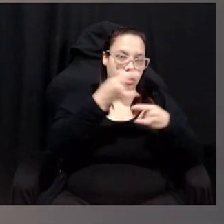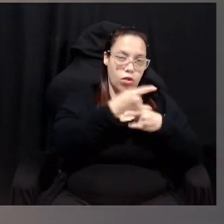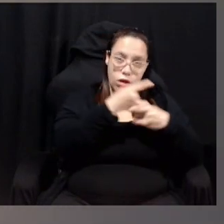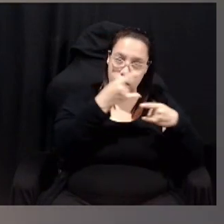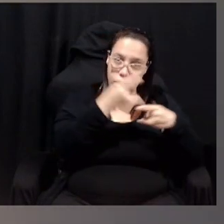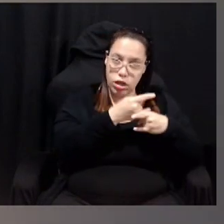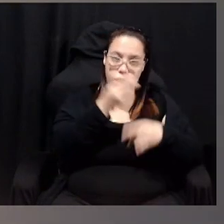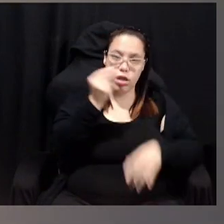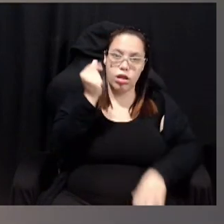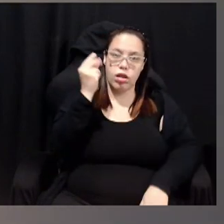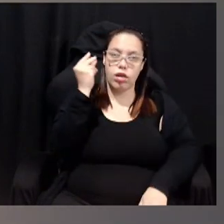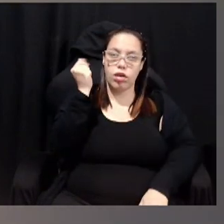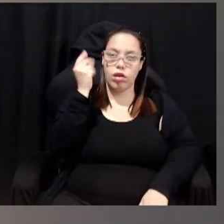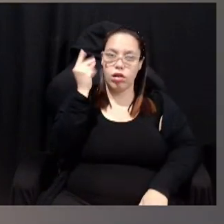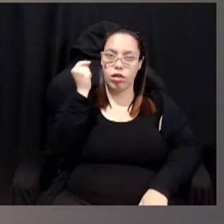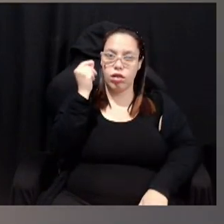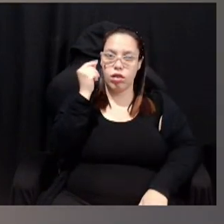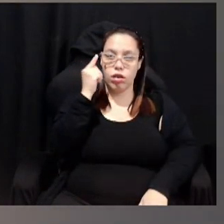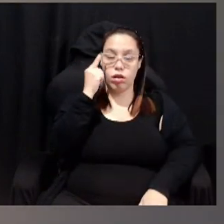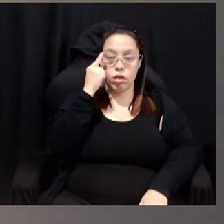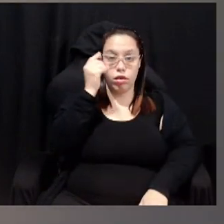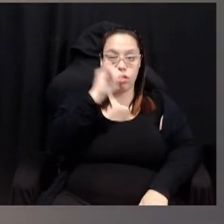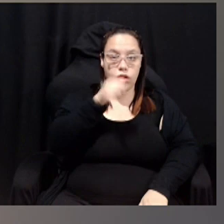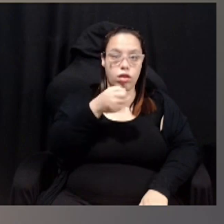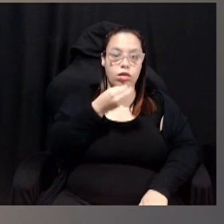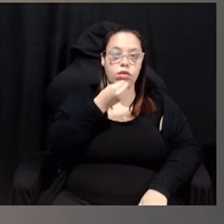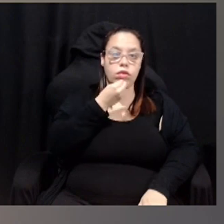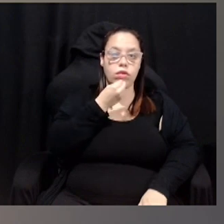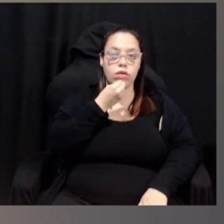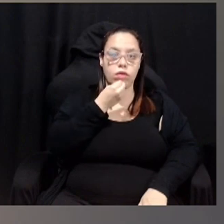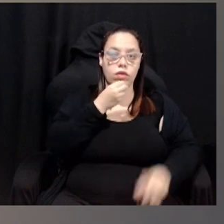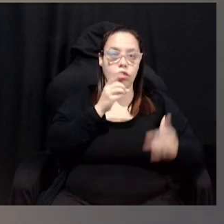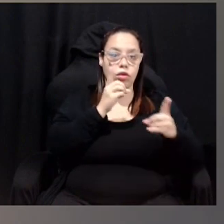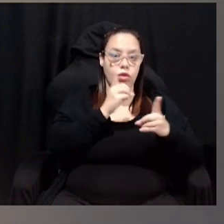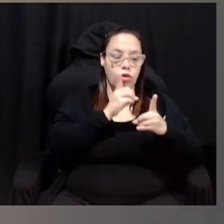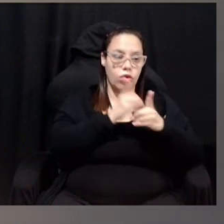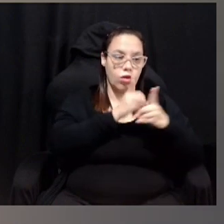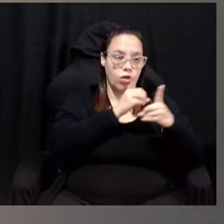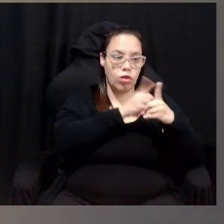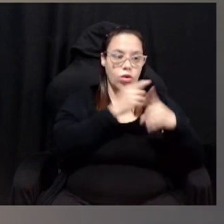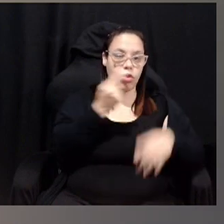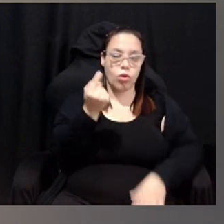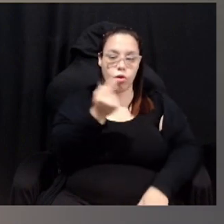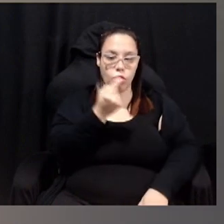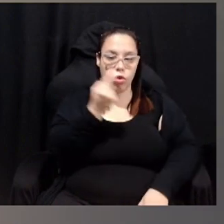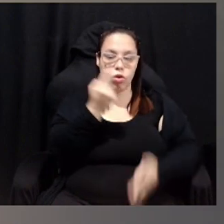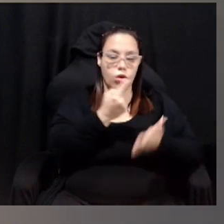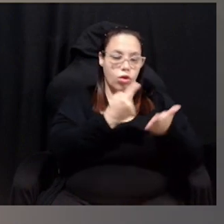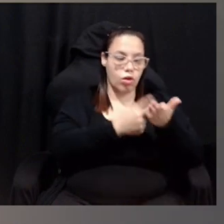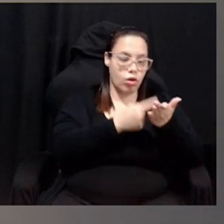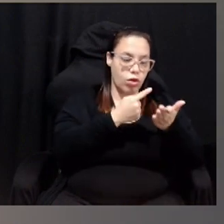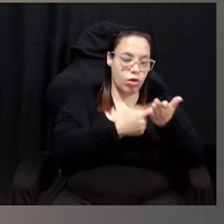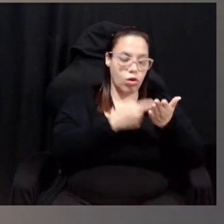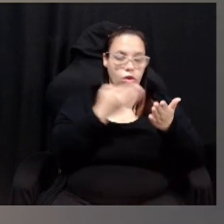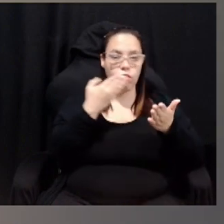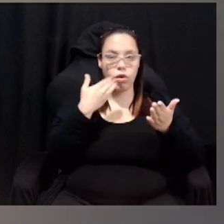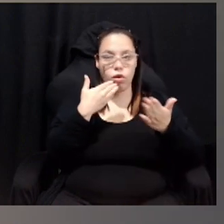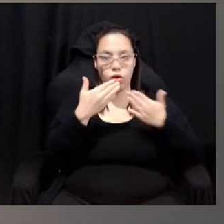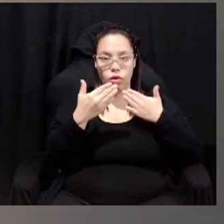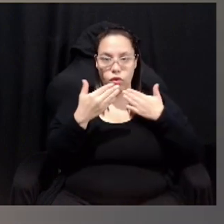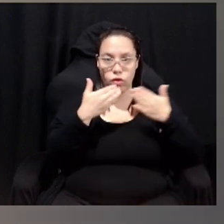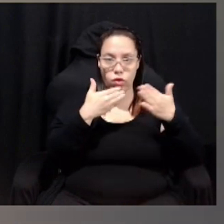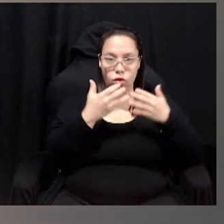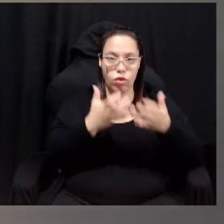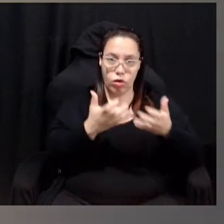gente viu bastante dessa oportunidade. Encontros realmente individuais, agendava uma conversa. Todo mundo queria um pouco